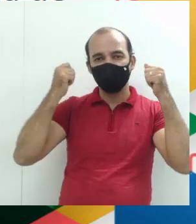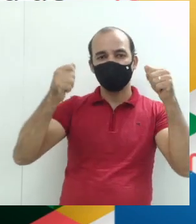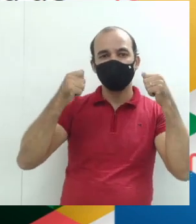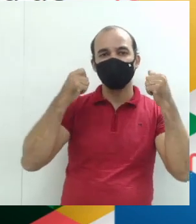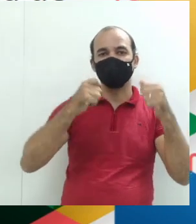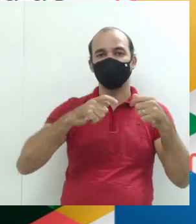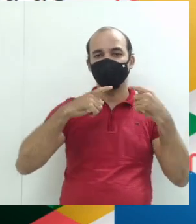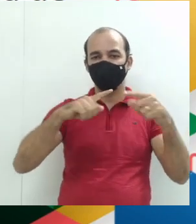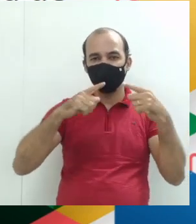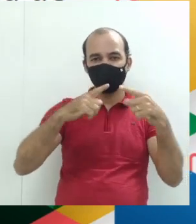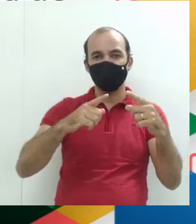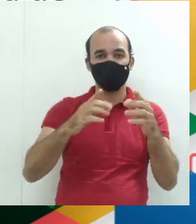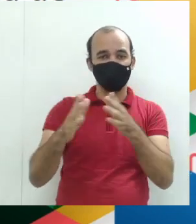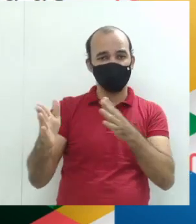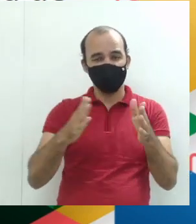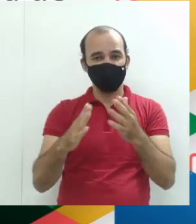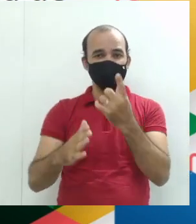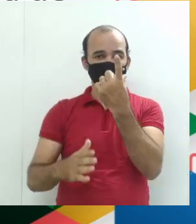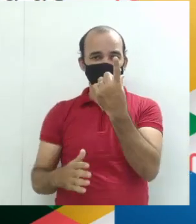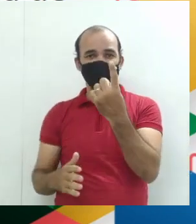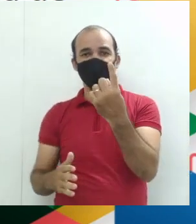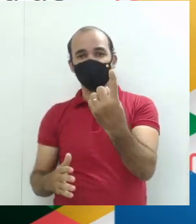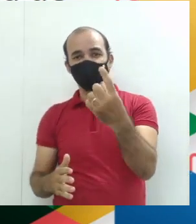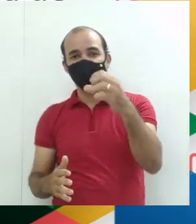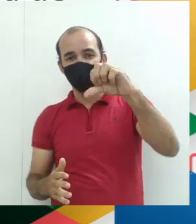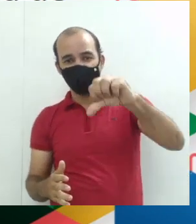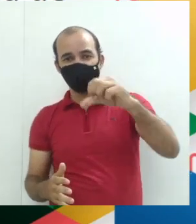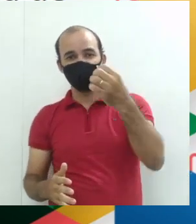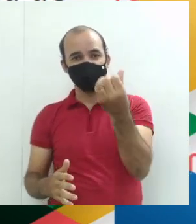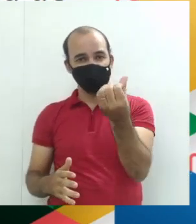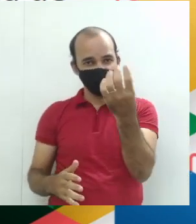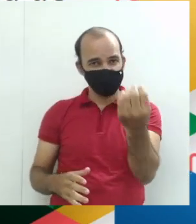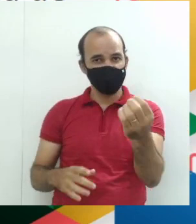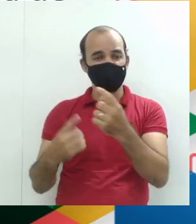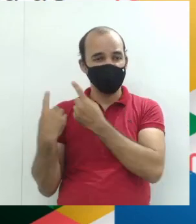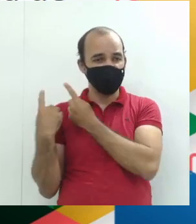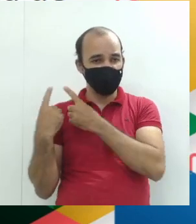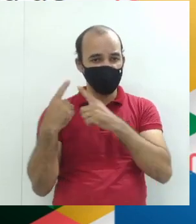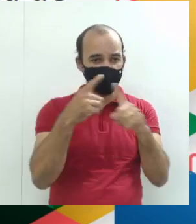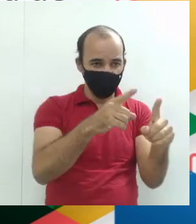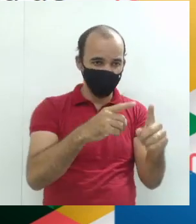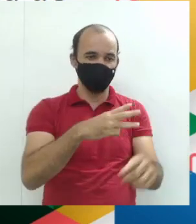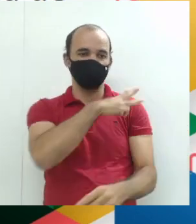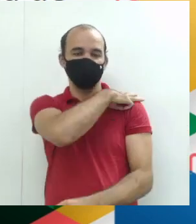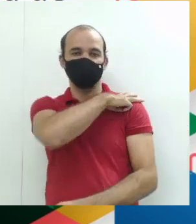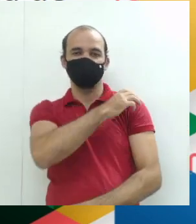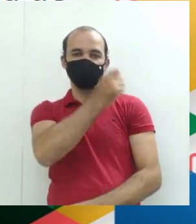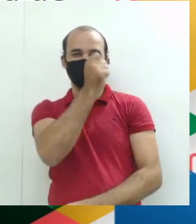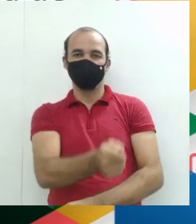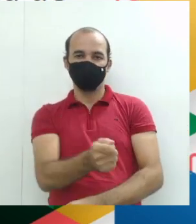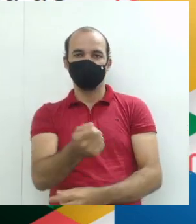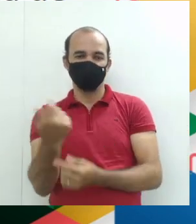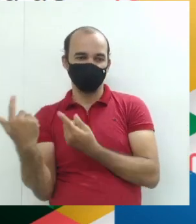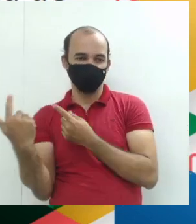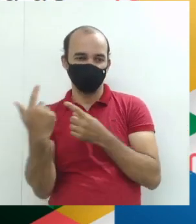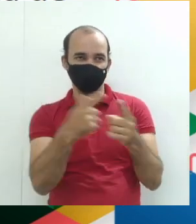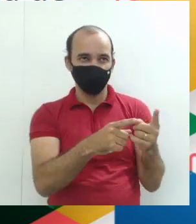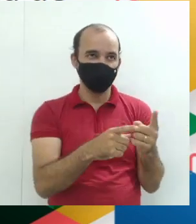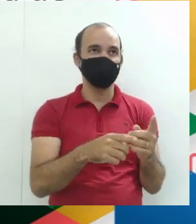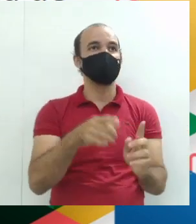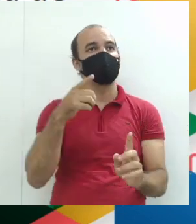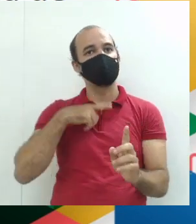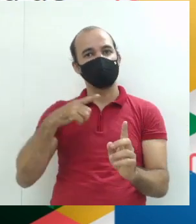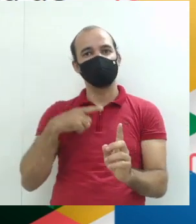1960. As músicas eram manifestos contra a ditadura militar. E destacavam-se Geraldo Vandré,